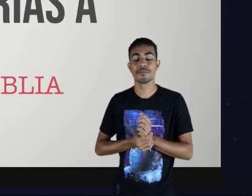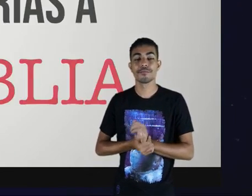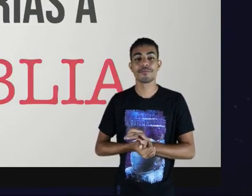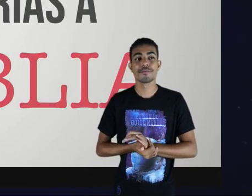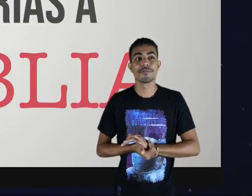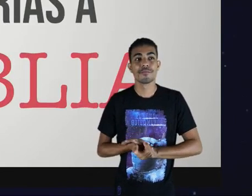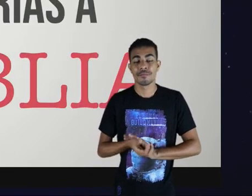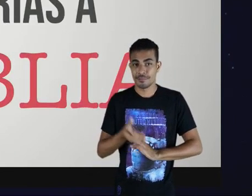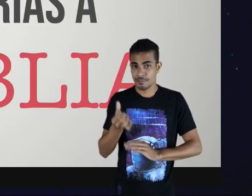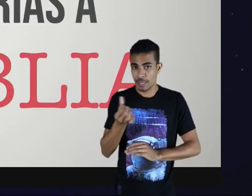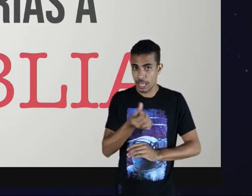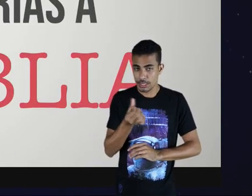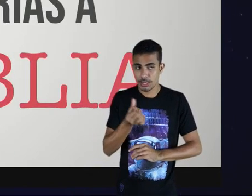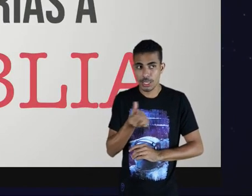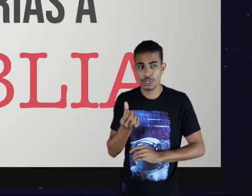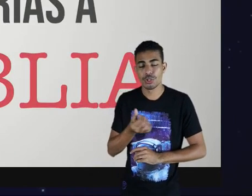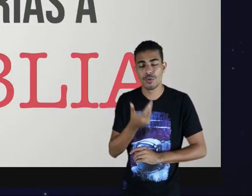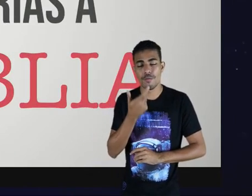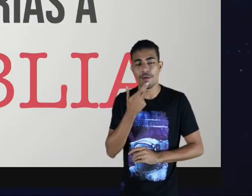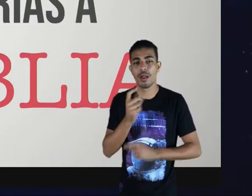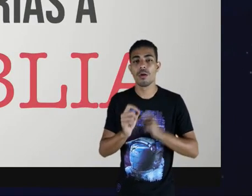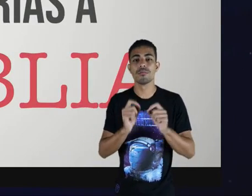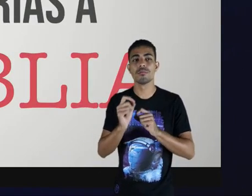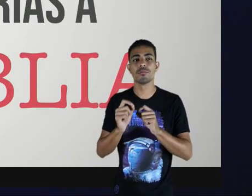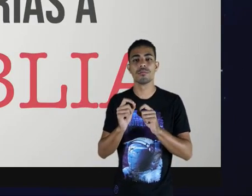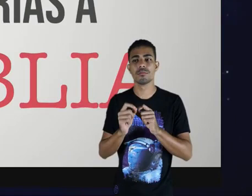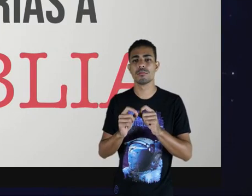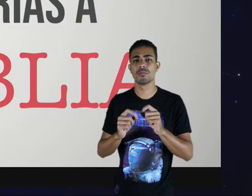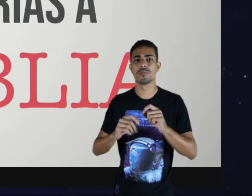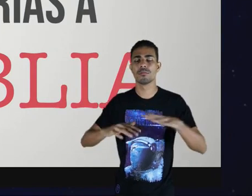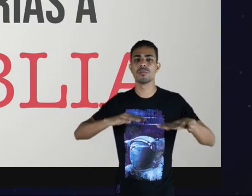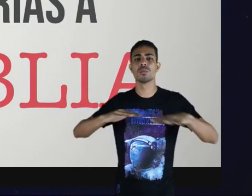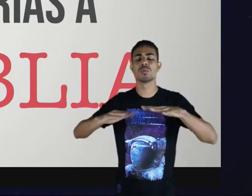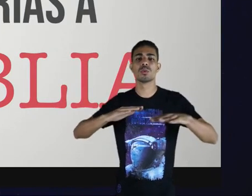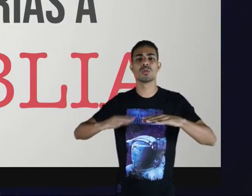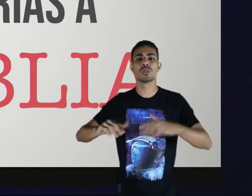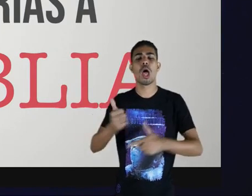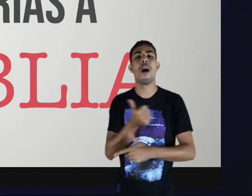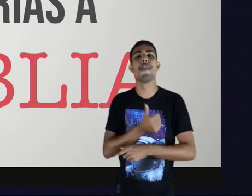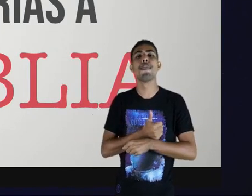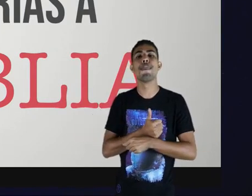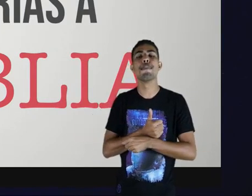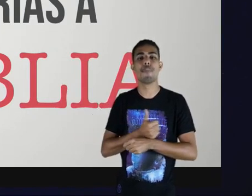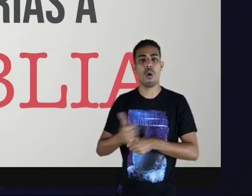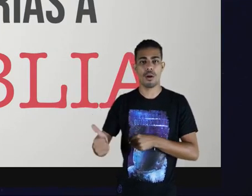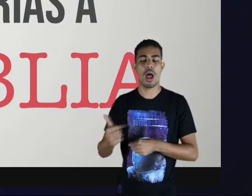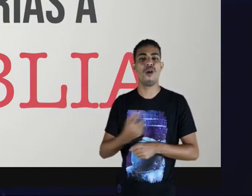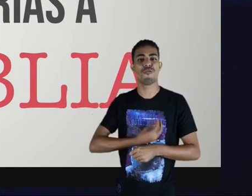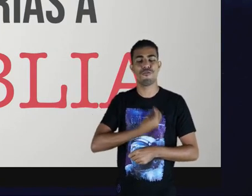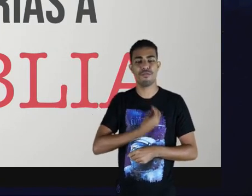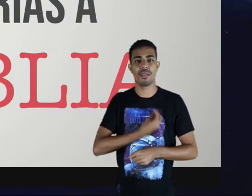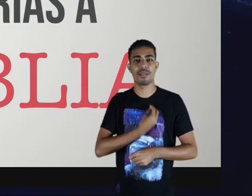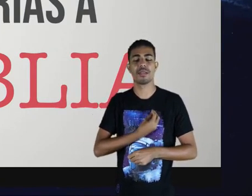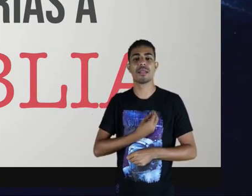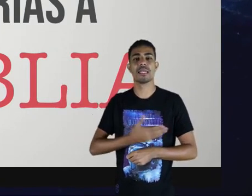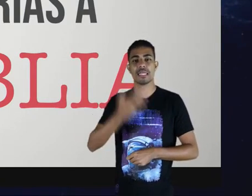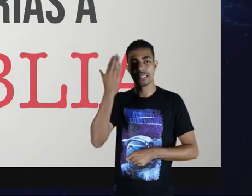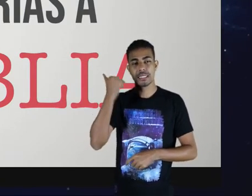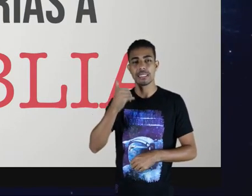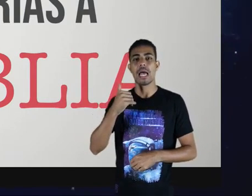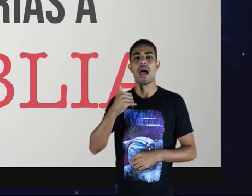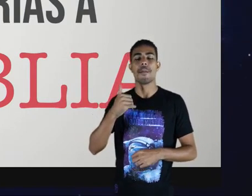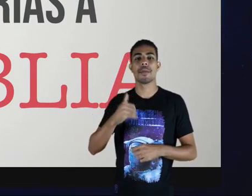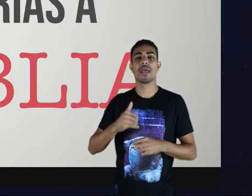Sexto, situações morais contrárias à Bíblia. Como está fácil dizer e colocar